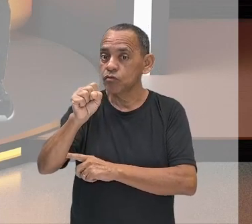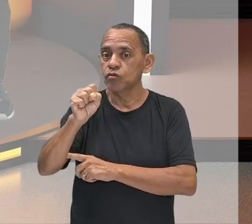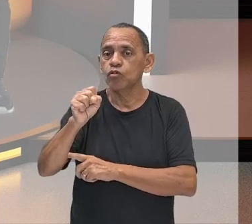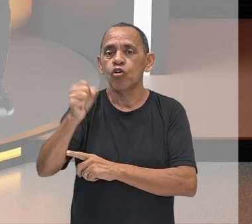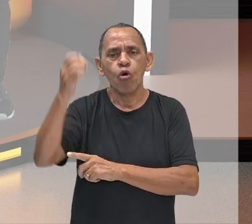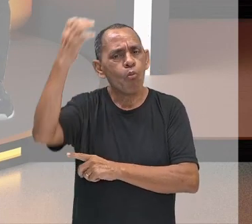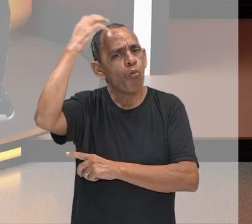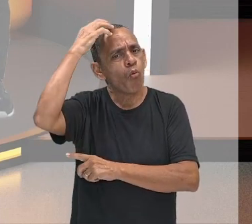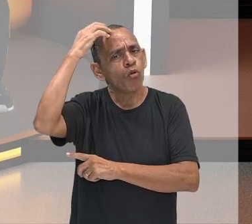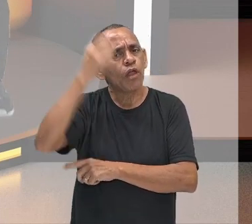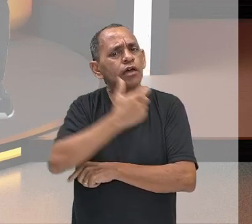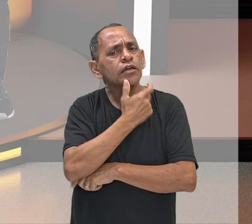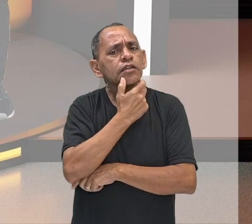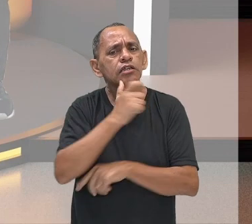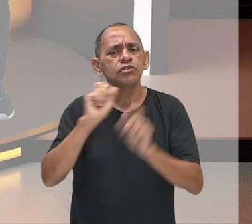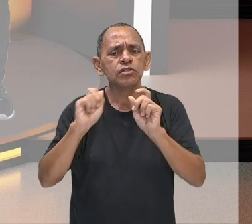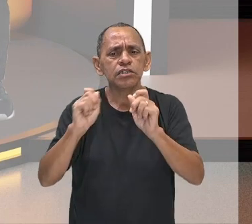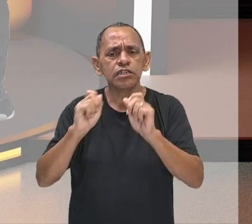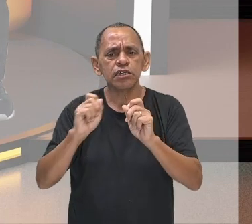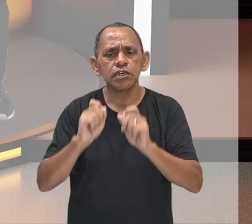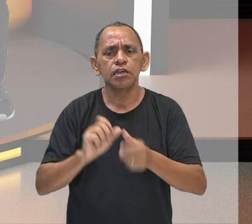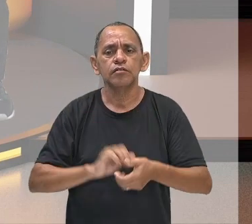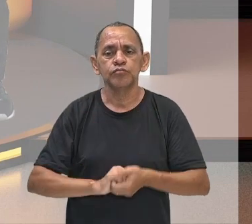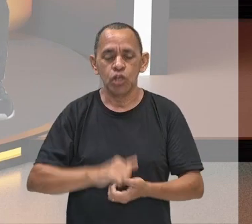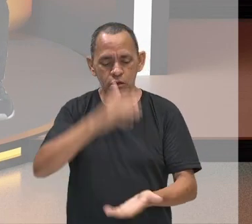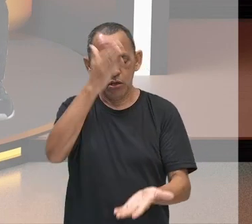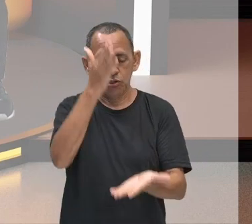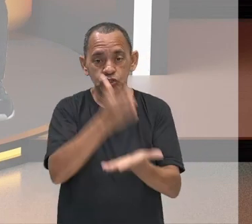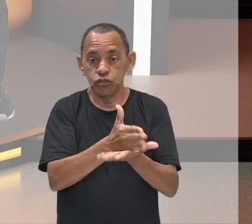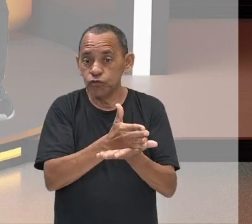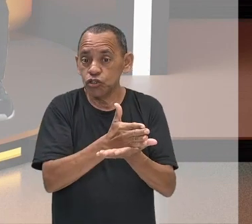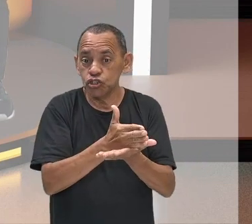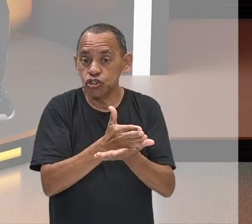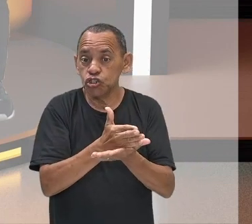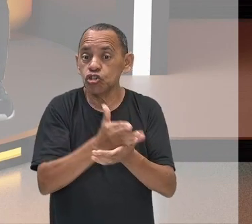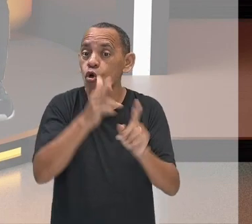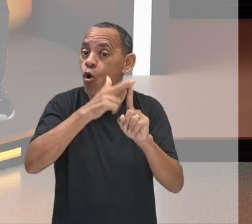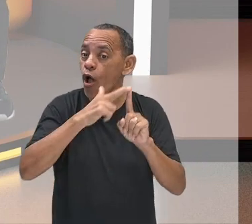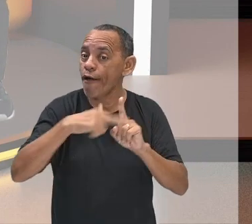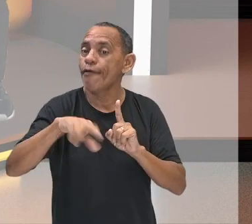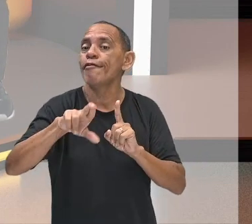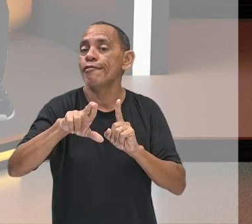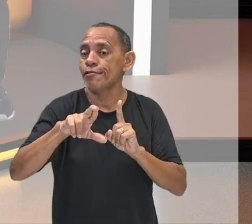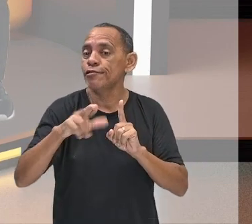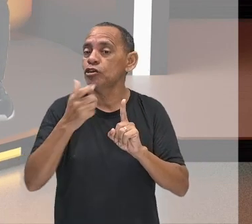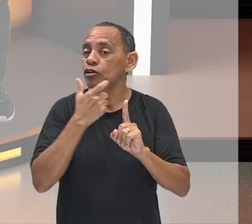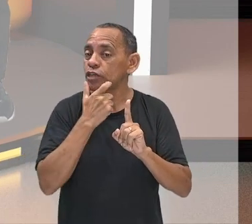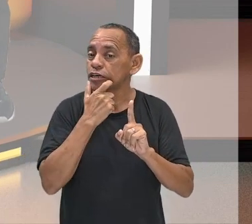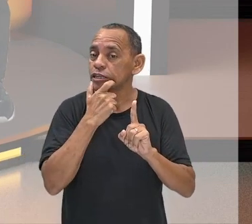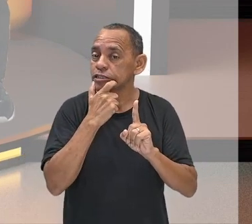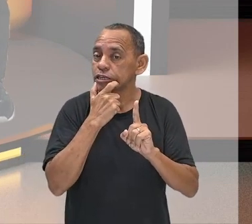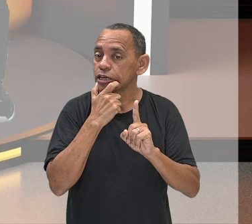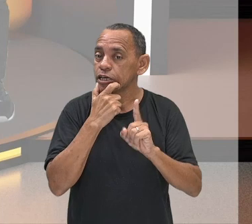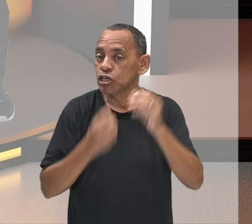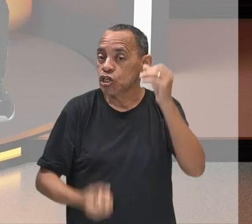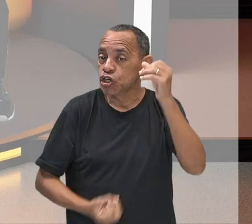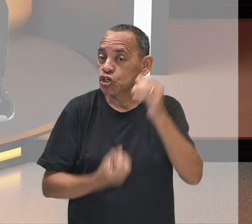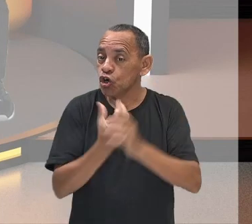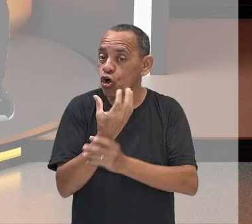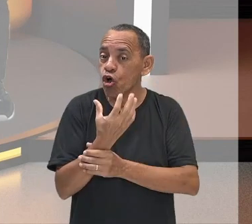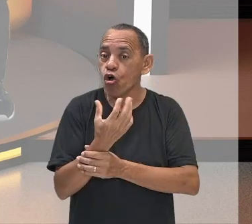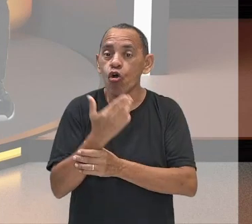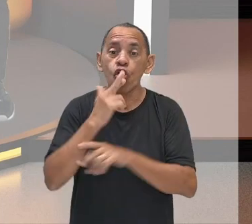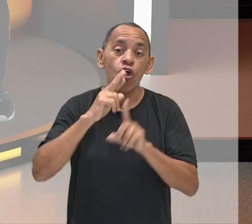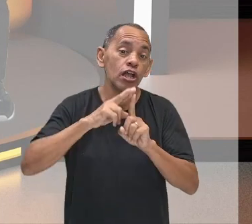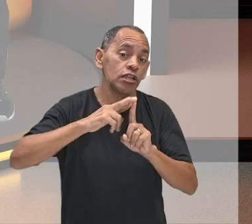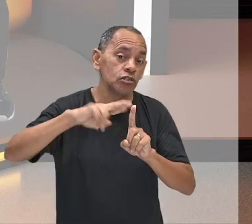monarca inglês que dividiu a religião na Inglaterra, que estabeleceu uma nova religião com bases